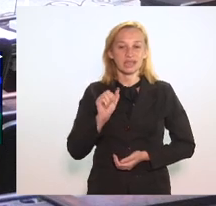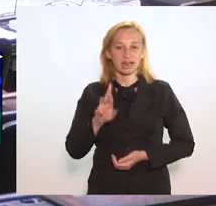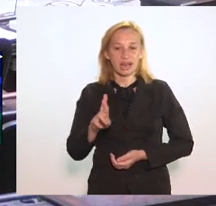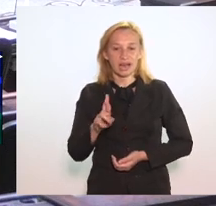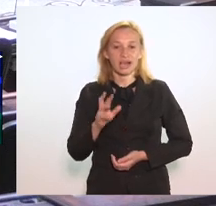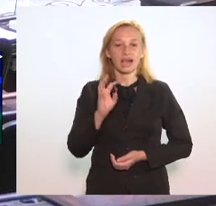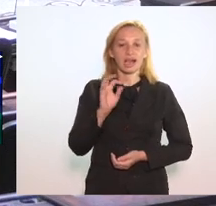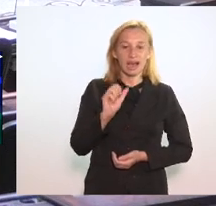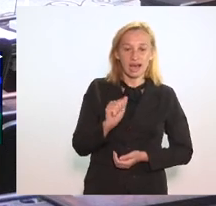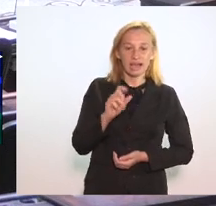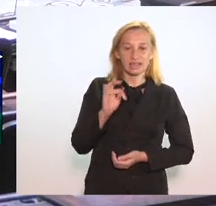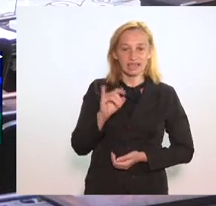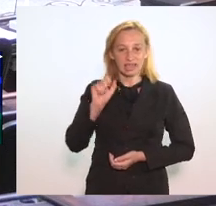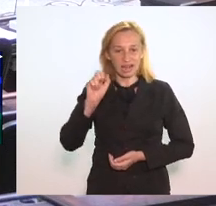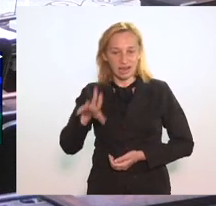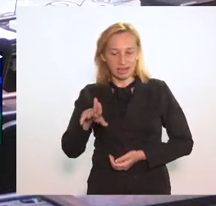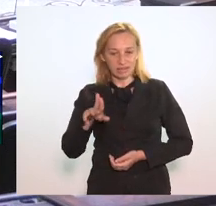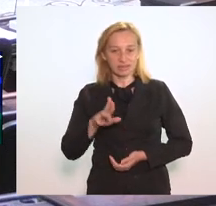Átila